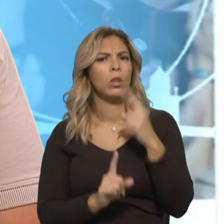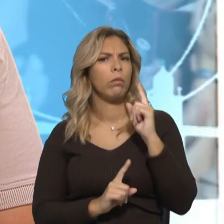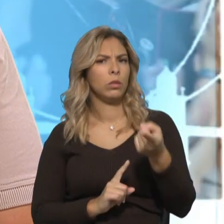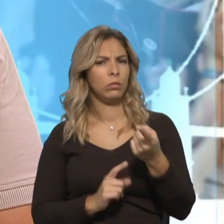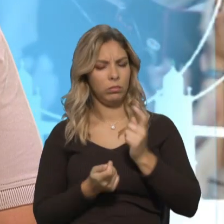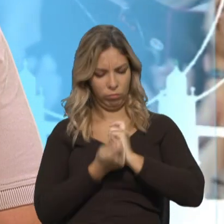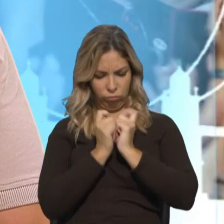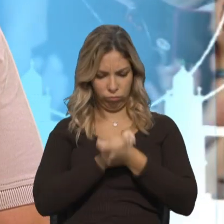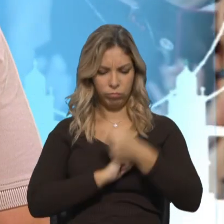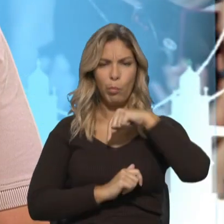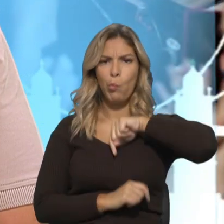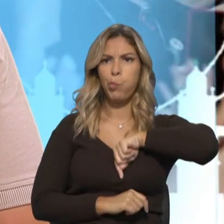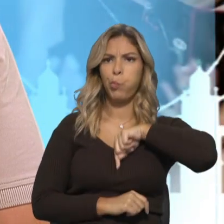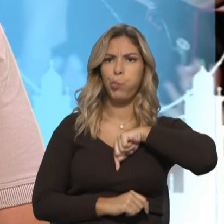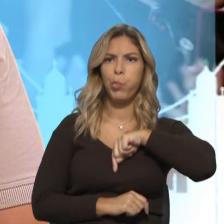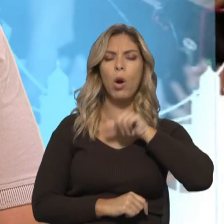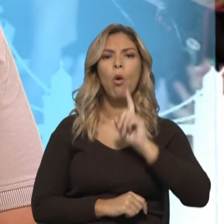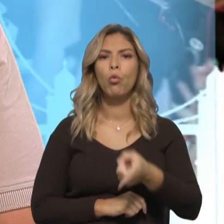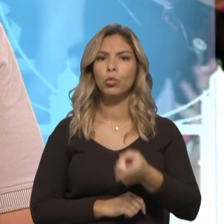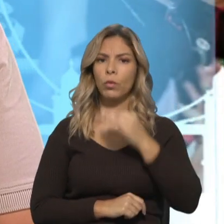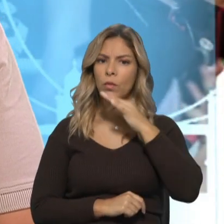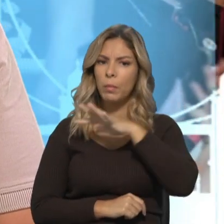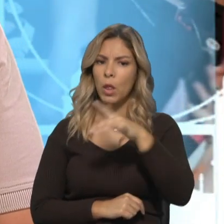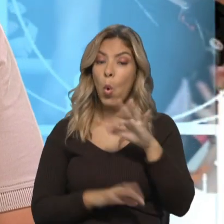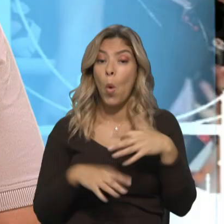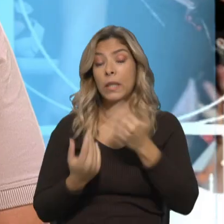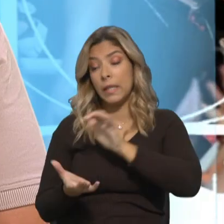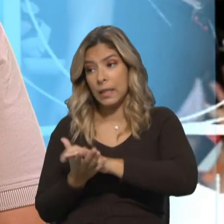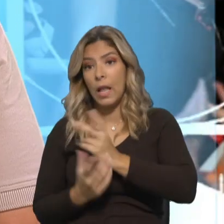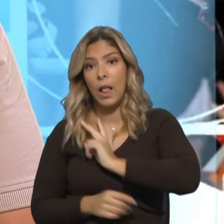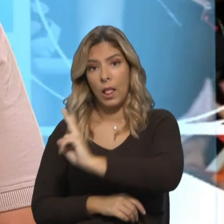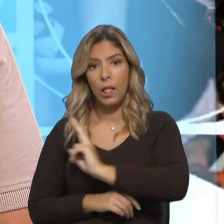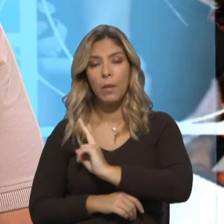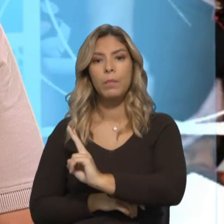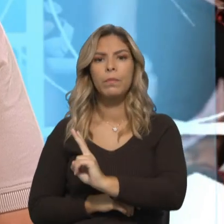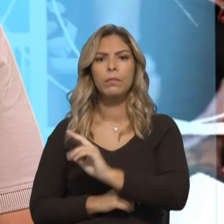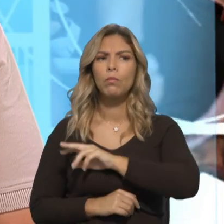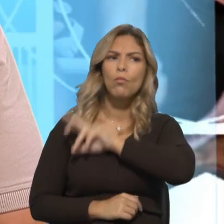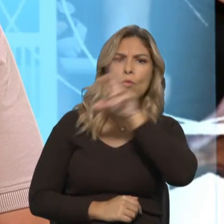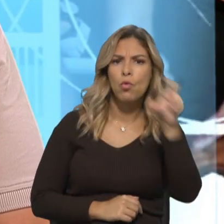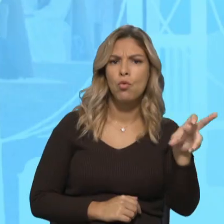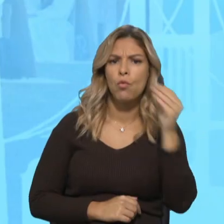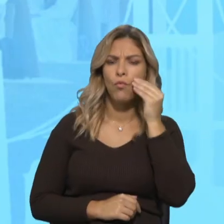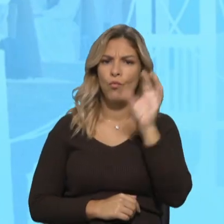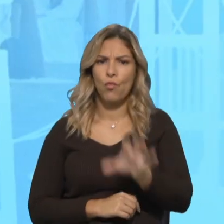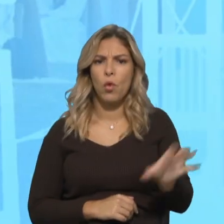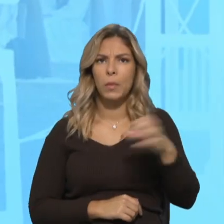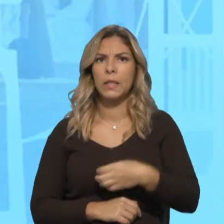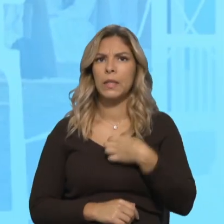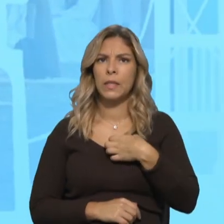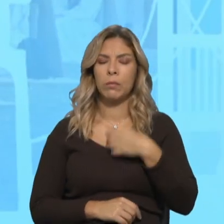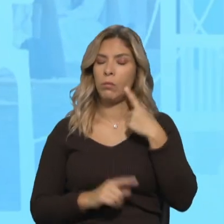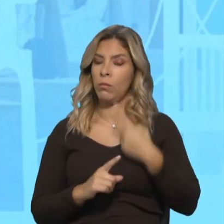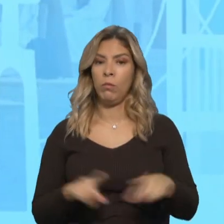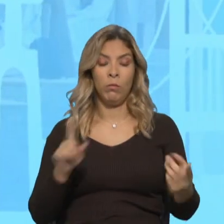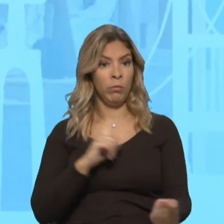mexeu consigo, com a família, como casal, não é? A partirem, fazer uma experiência radicalmente diferente